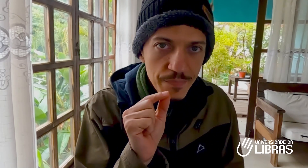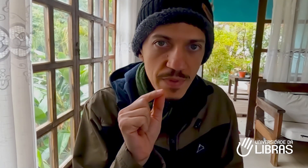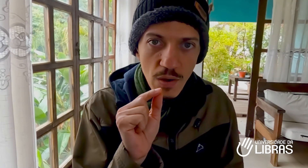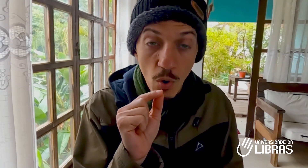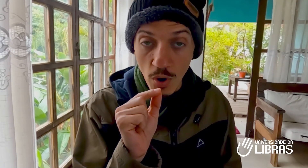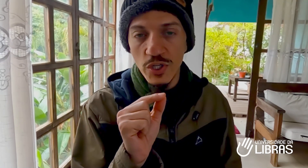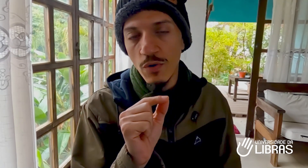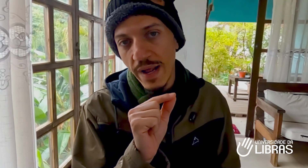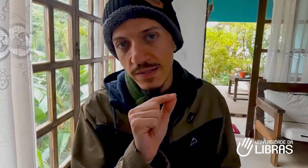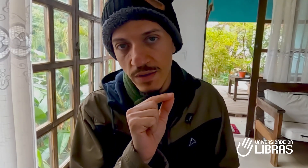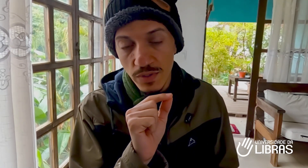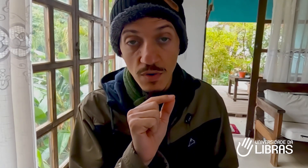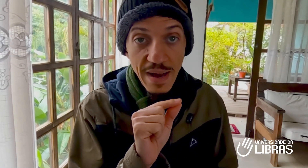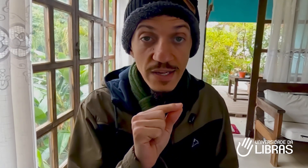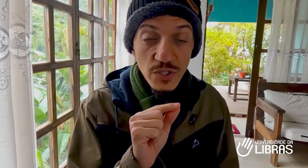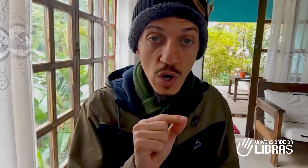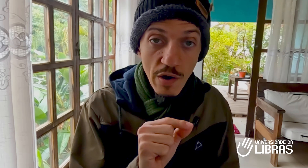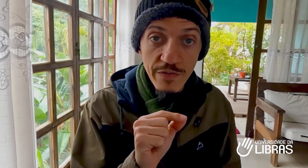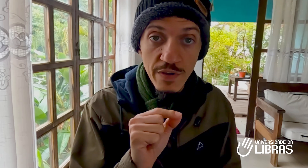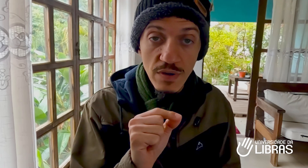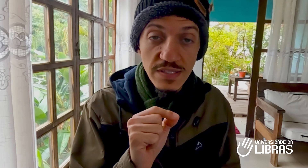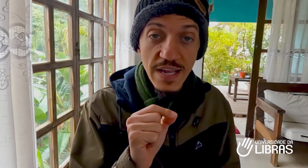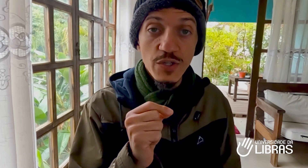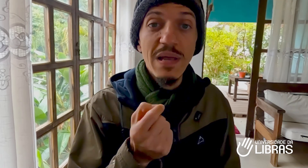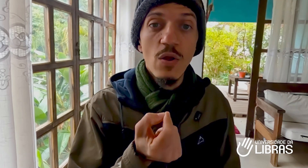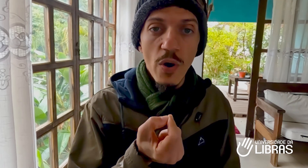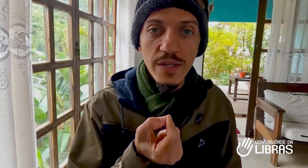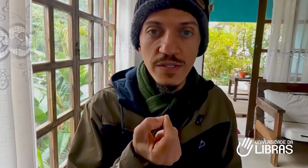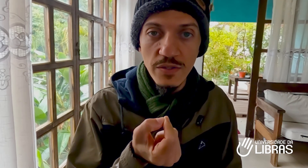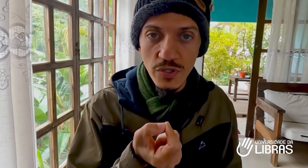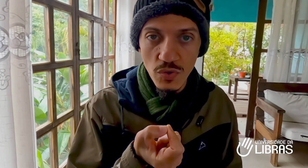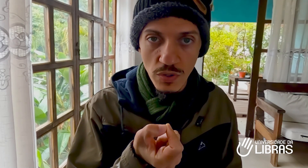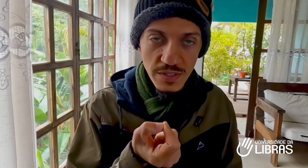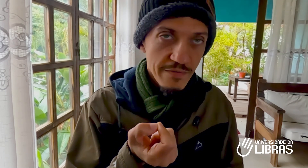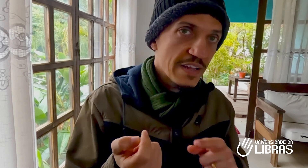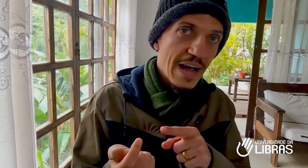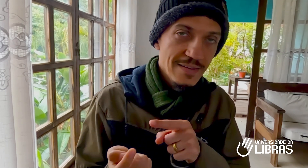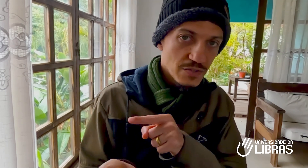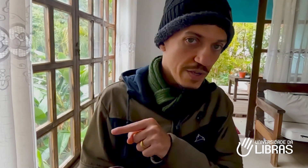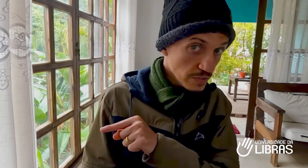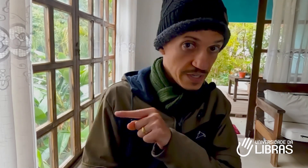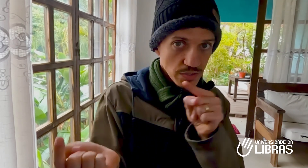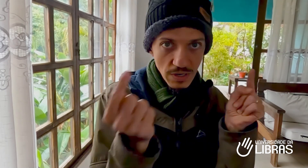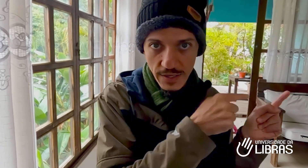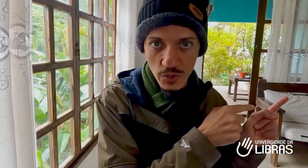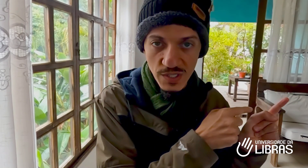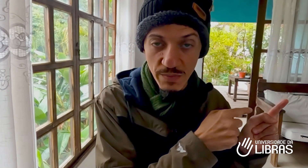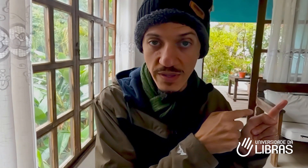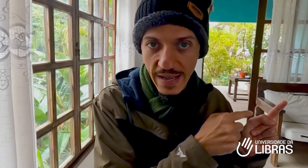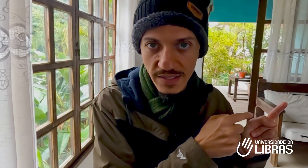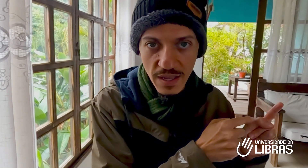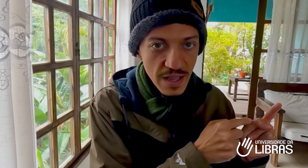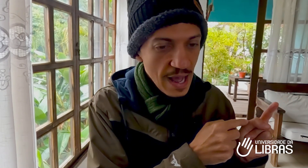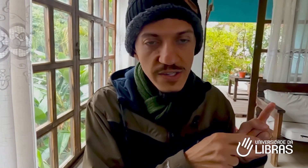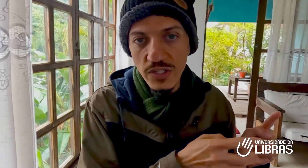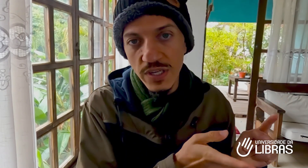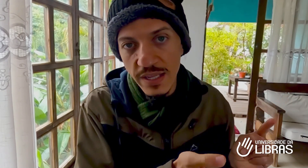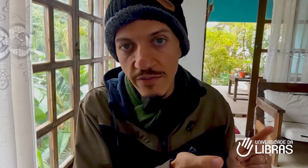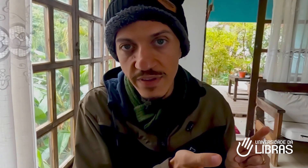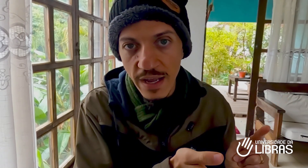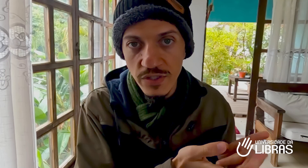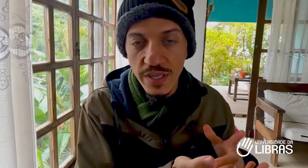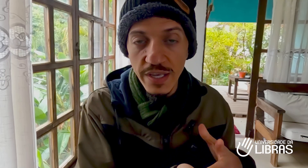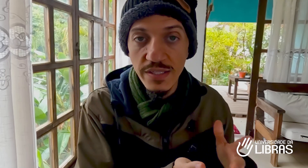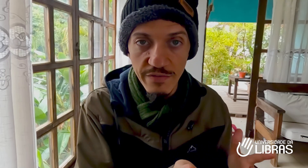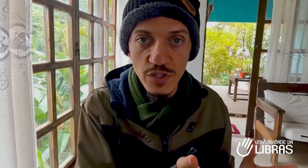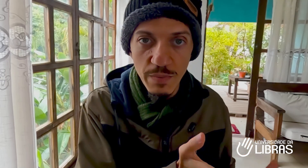pensar, hoje no Brasil são mais de 9,7 milhões de surdos. Na verdade, isso aí é o censo lá de 2010. A gente já deve